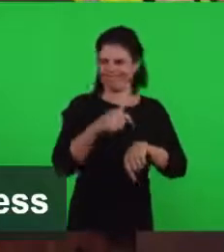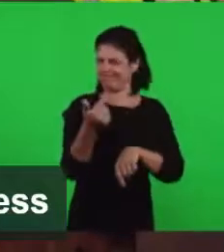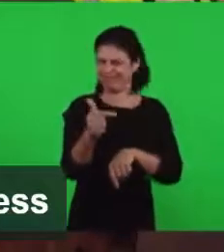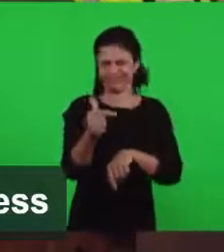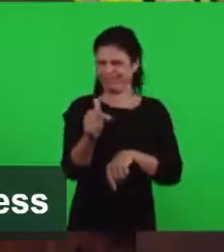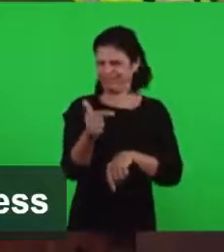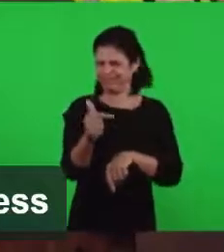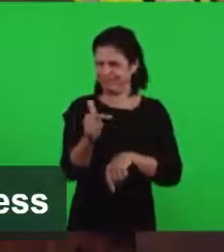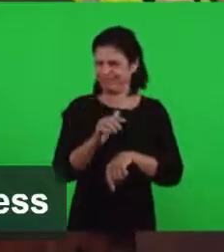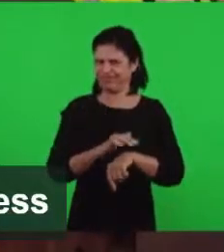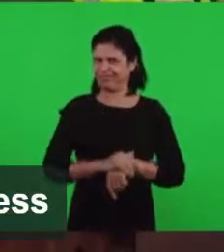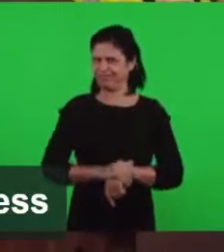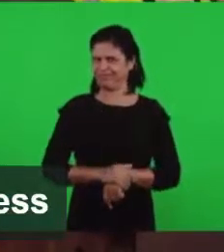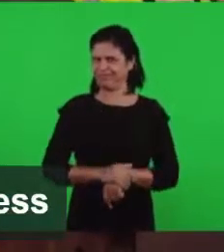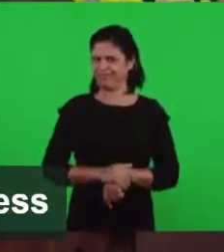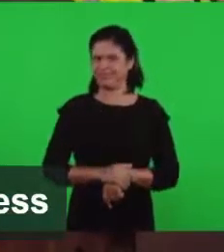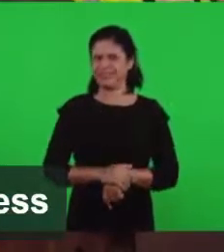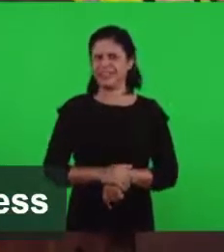eu